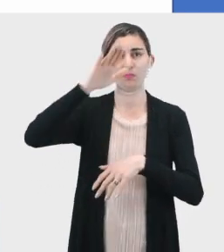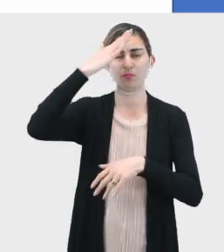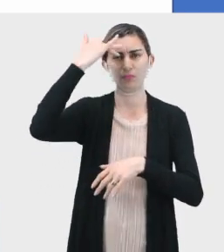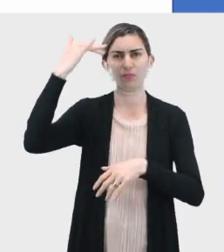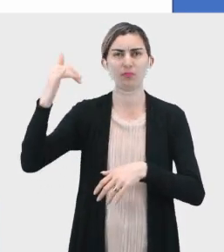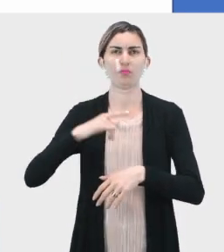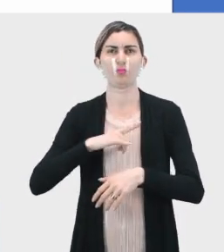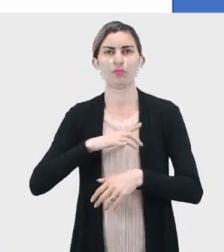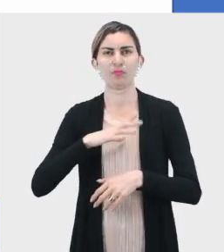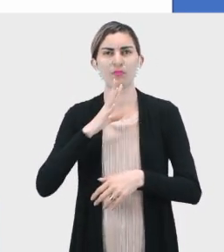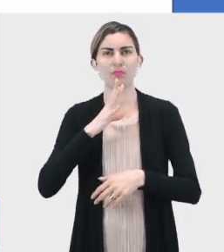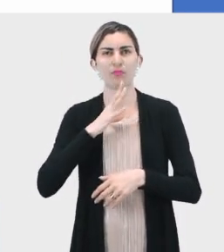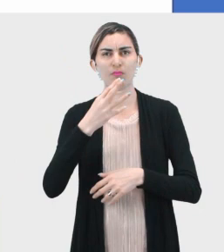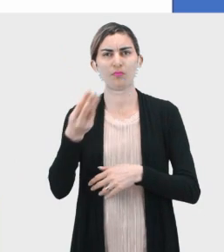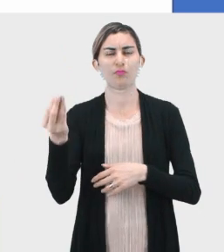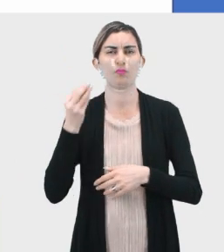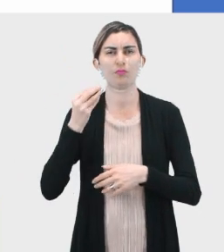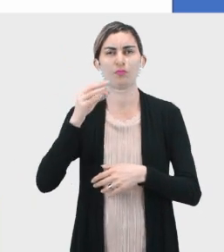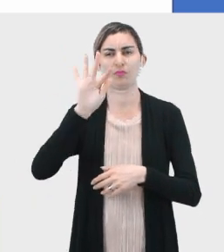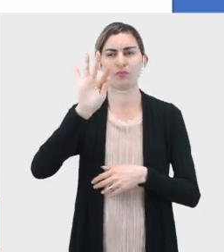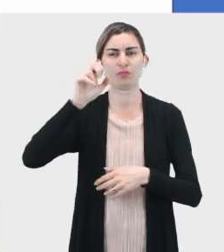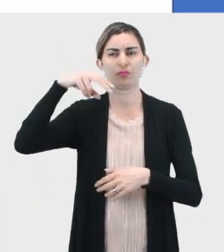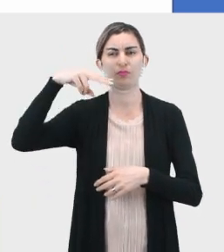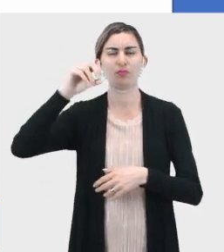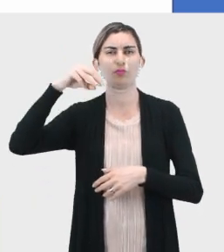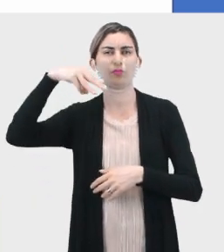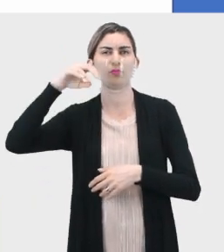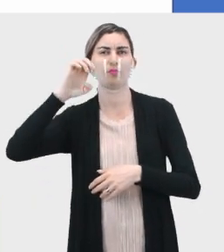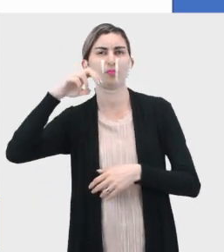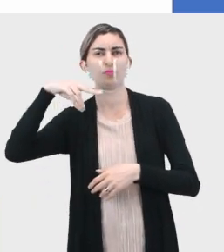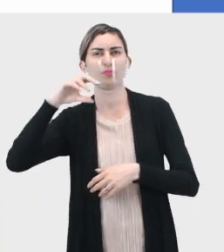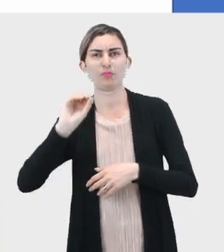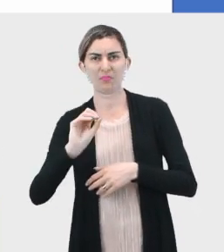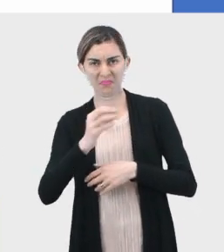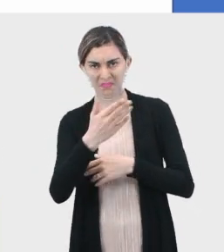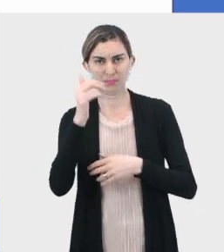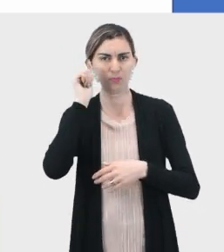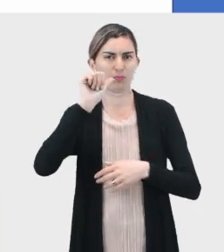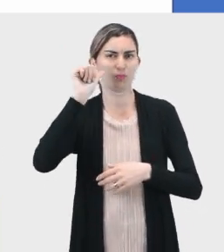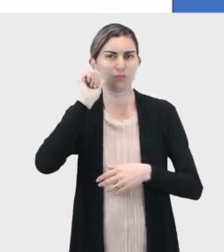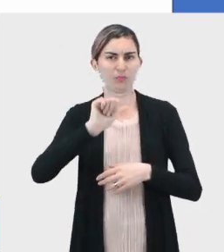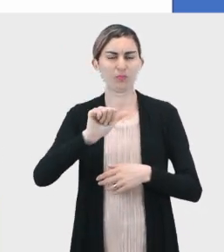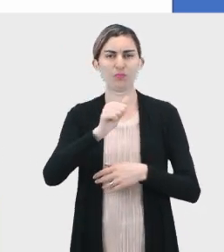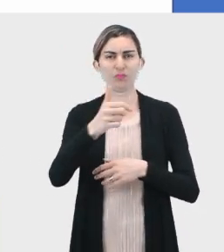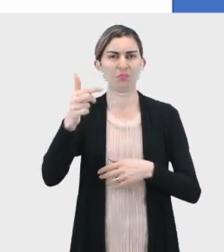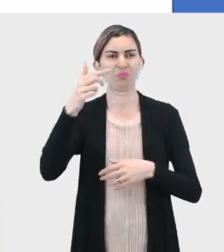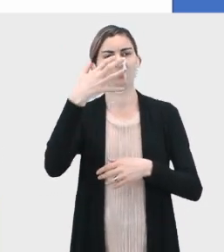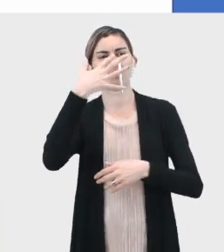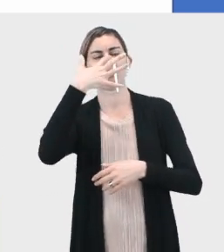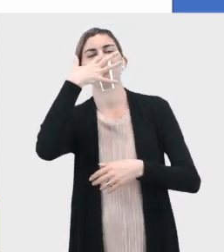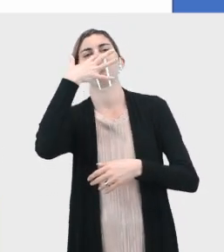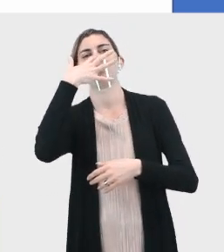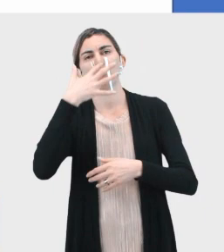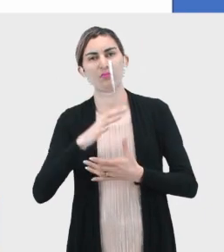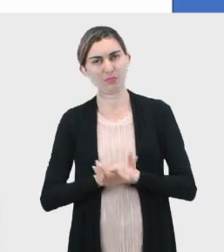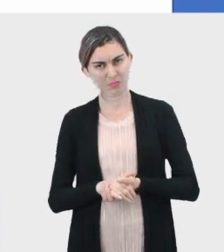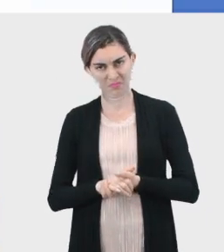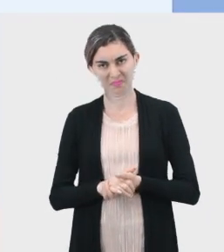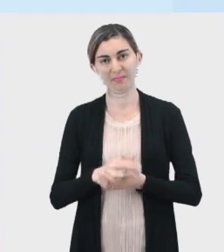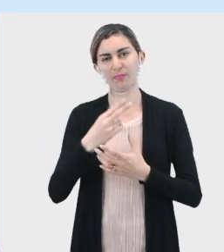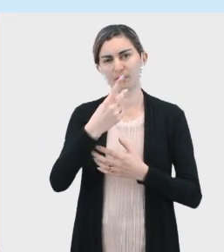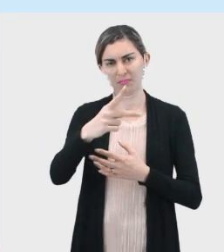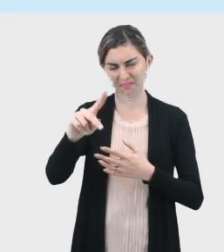poemas mais famosos, conhecidos como Phenomenal Woman, Mulher